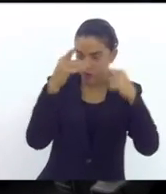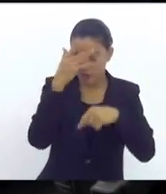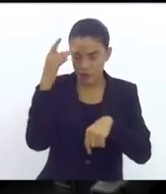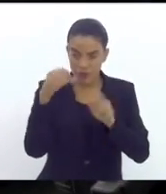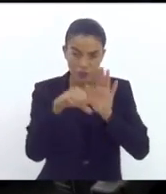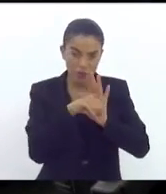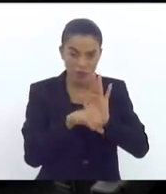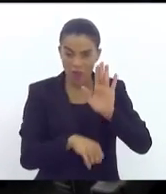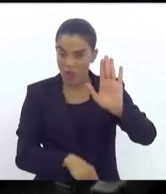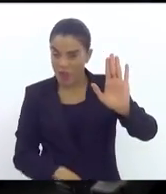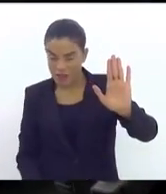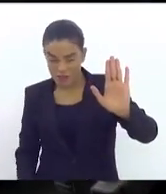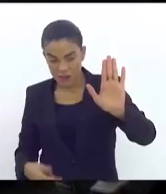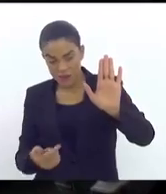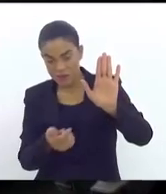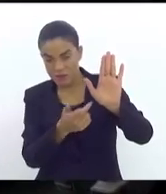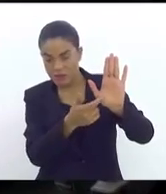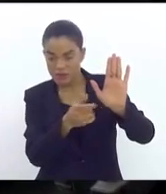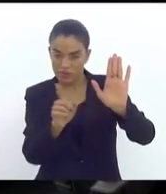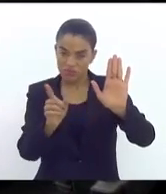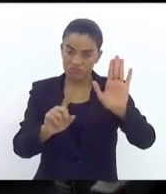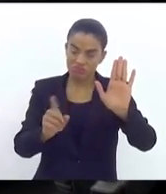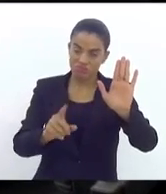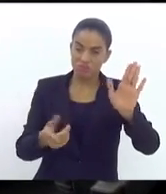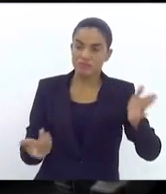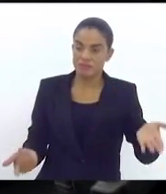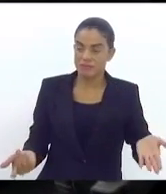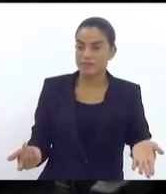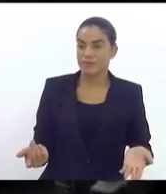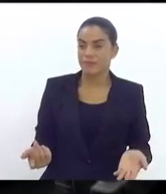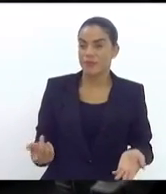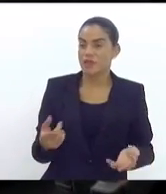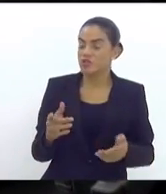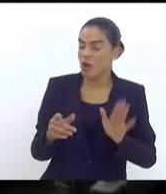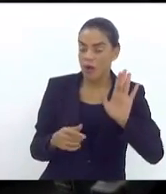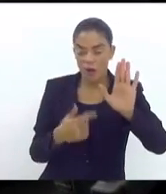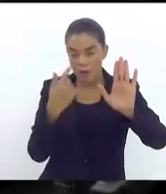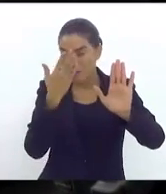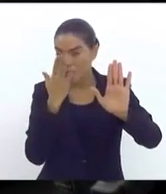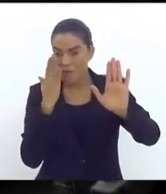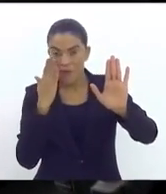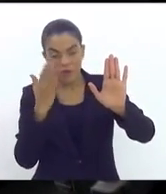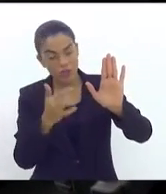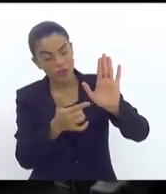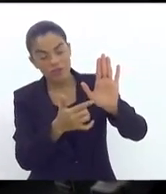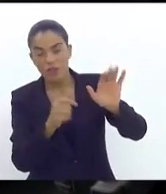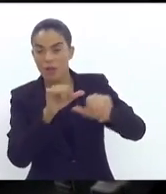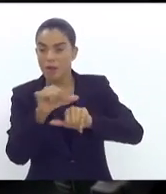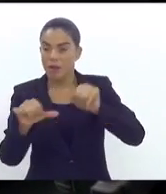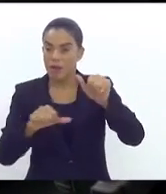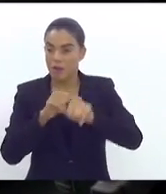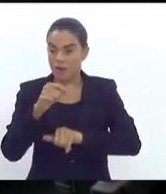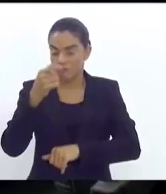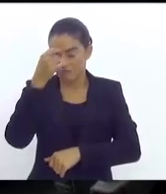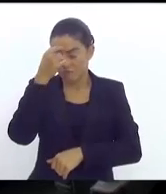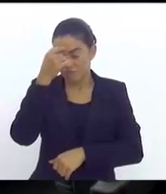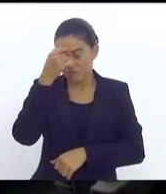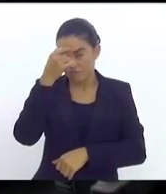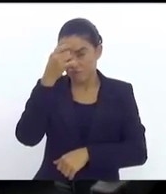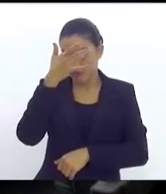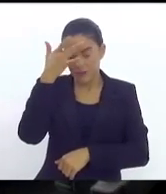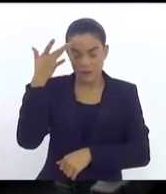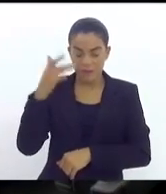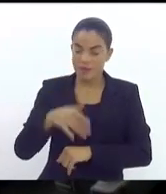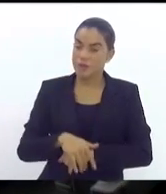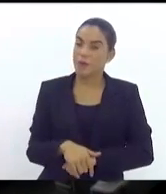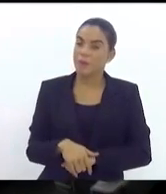pessoa, procedimento altamente sugestivo, que só de se mostrar essa foto já se altera a memória daquela pessoa que vai realizar o